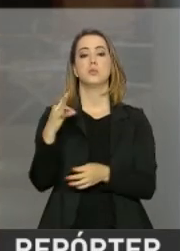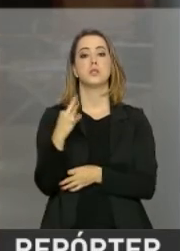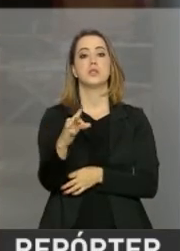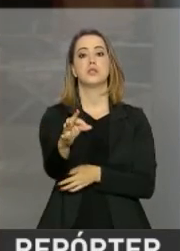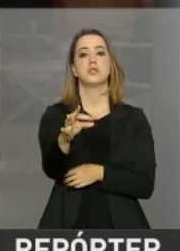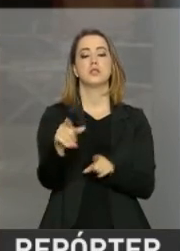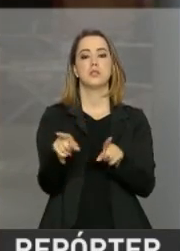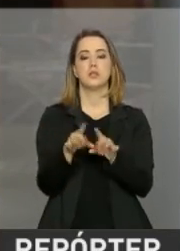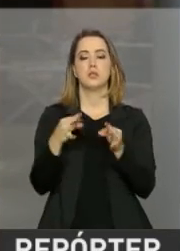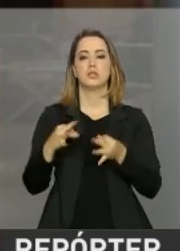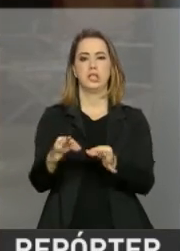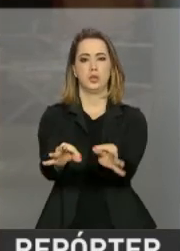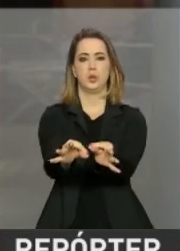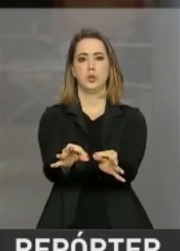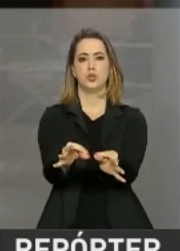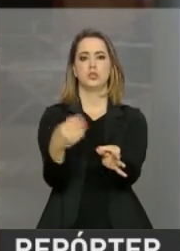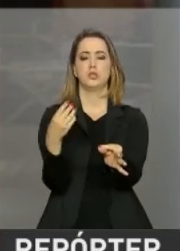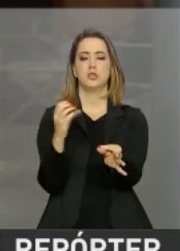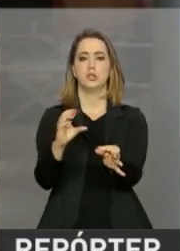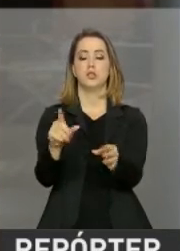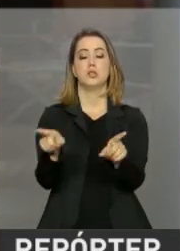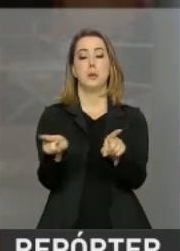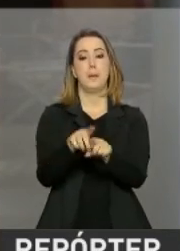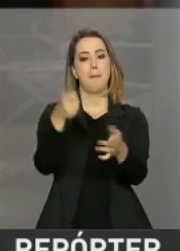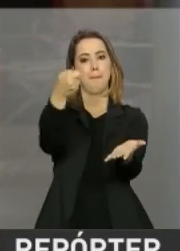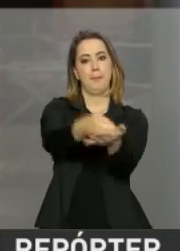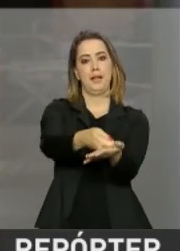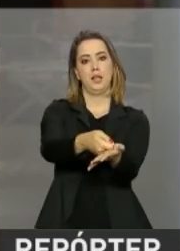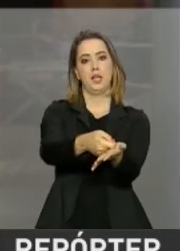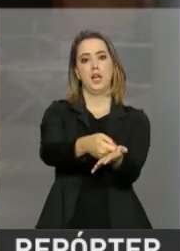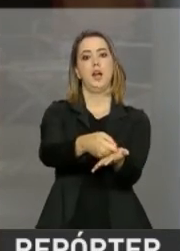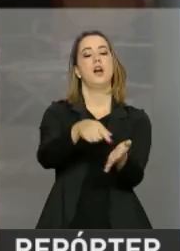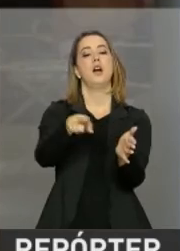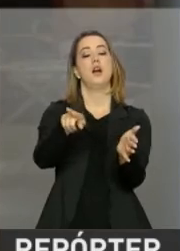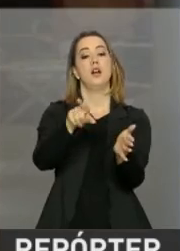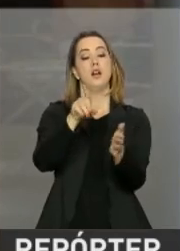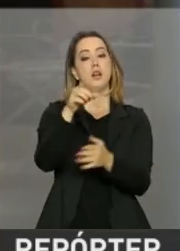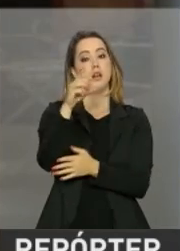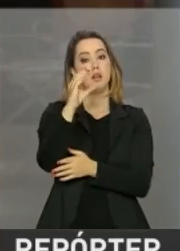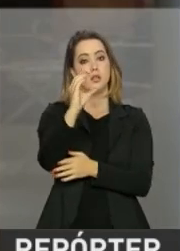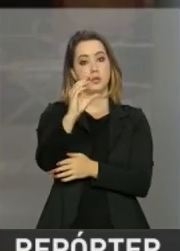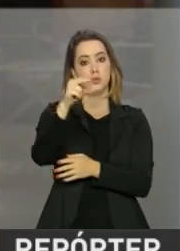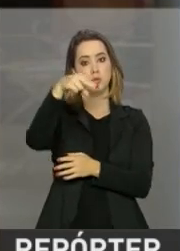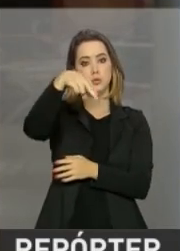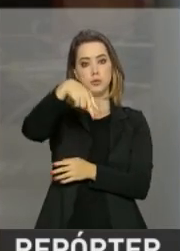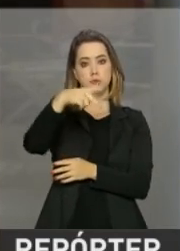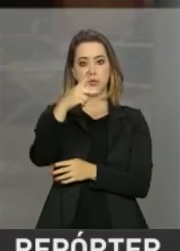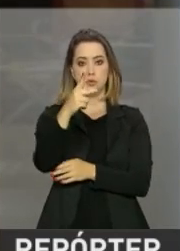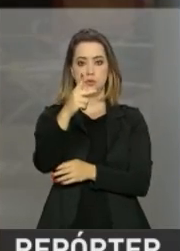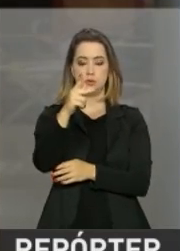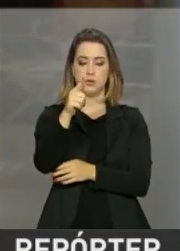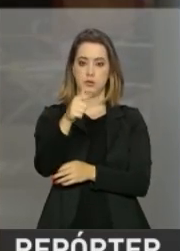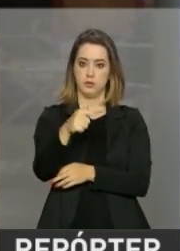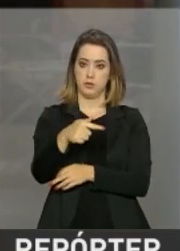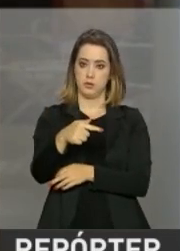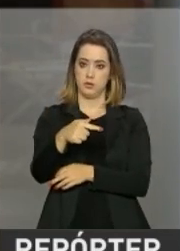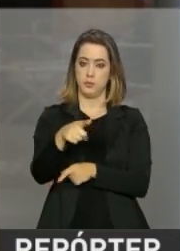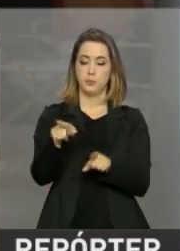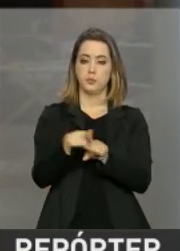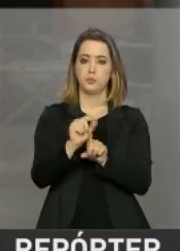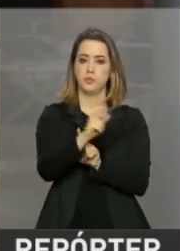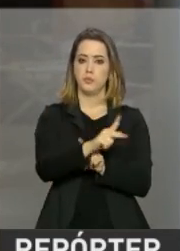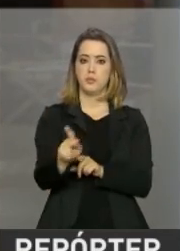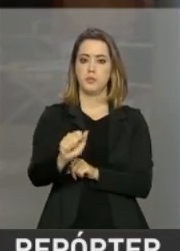as parcelas pendentes do edital de 2014 do cnpq o presidente michel temer que